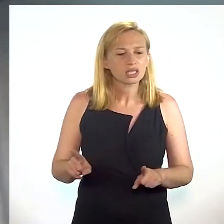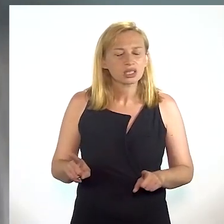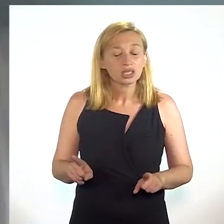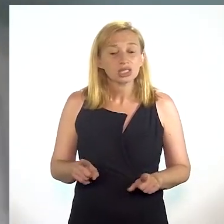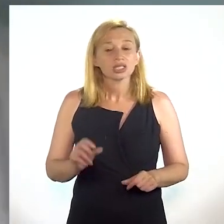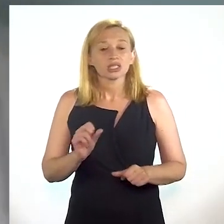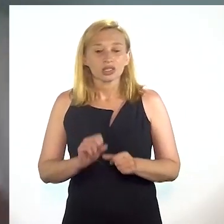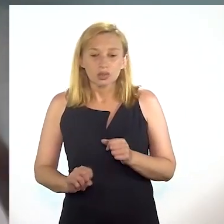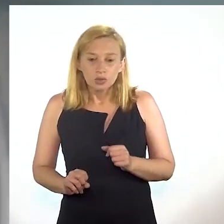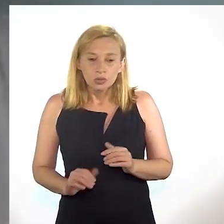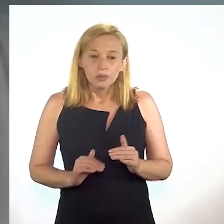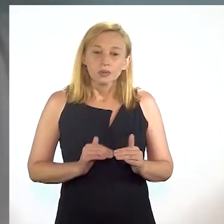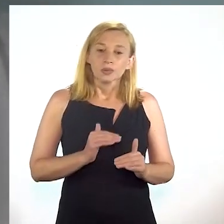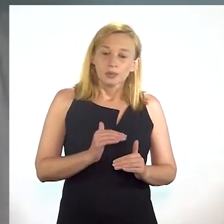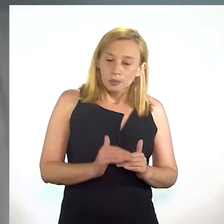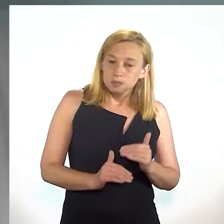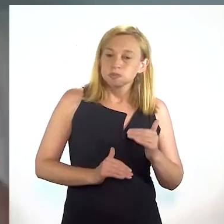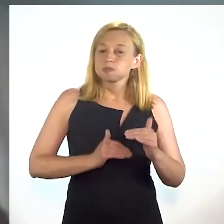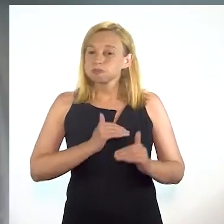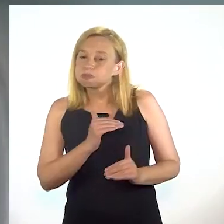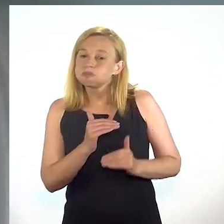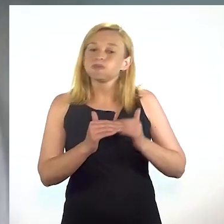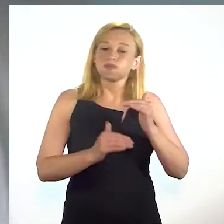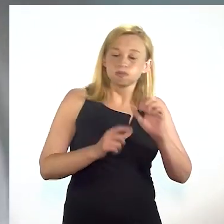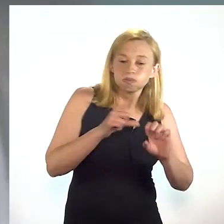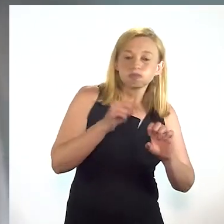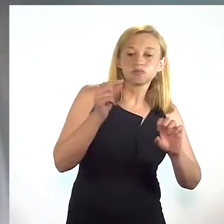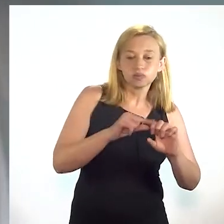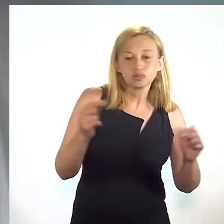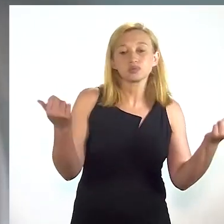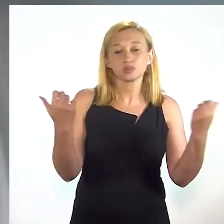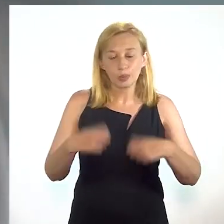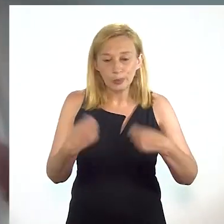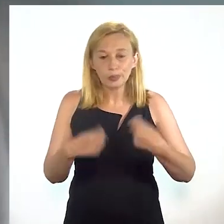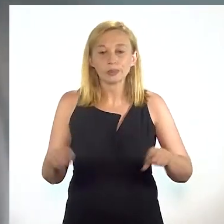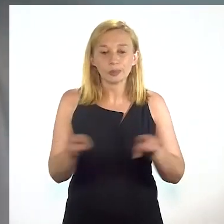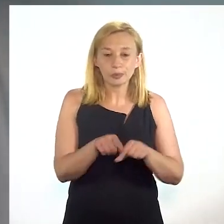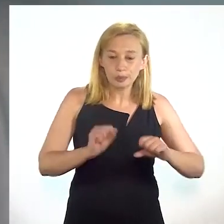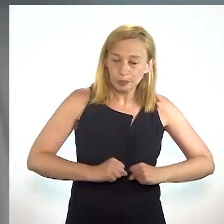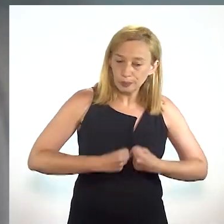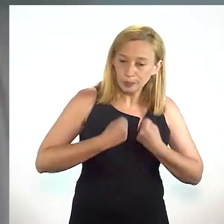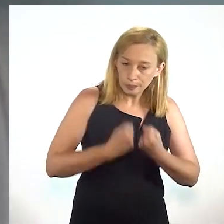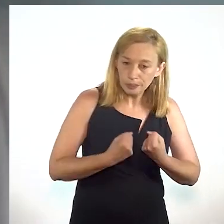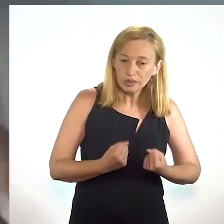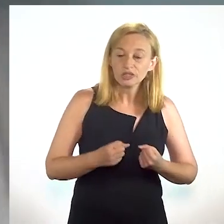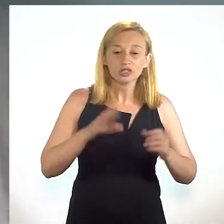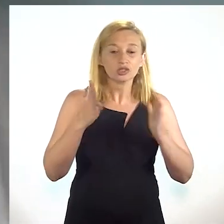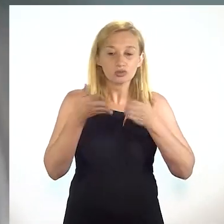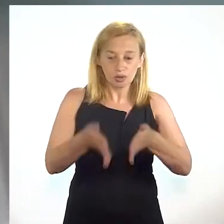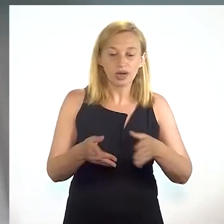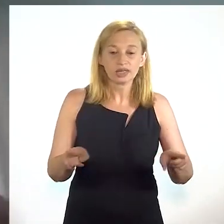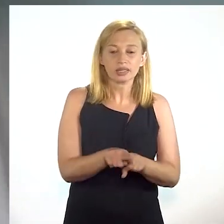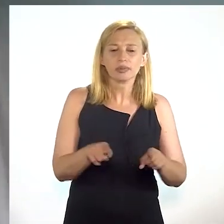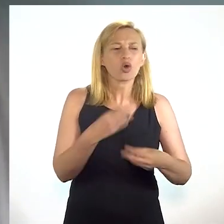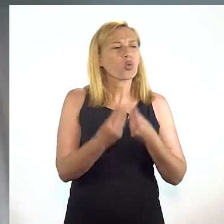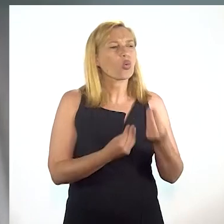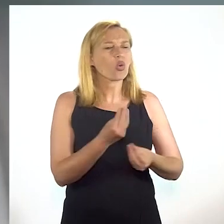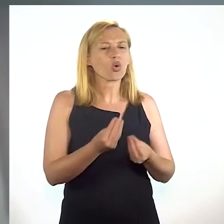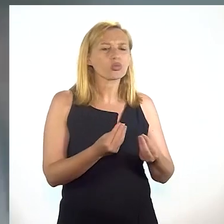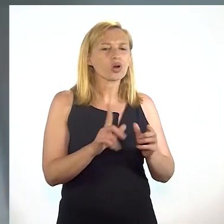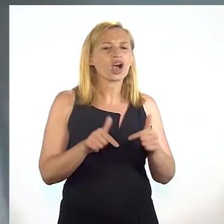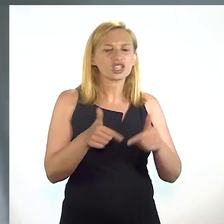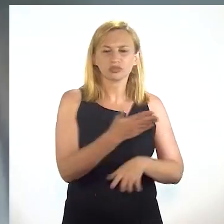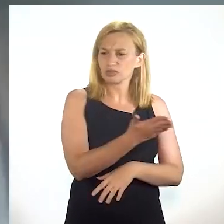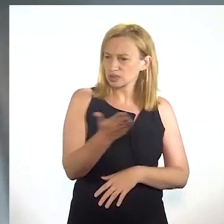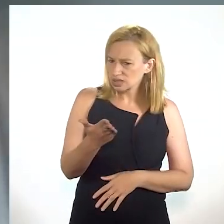ajudando, não só ajudando a família, mas a gente está fazendo um empreendimento ali. Precisa também ter essa